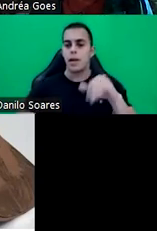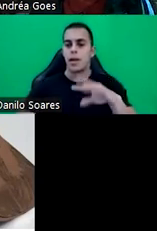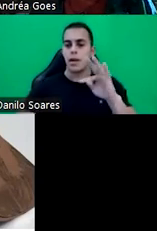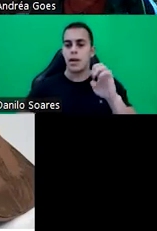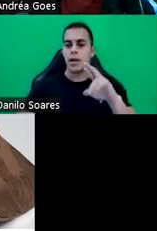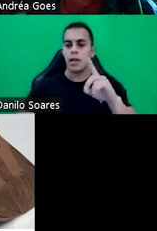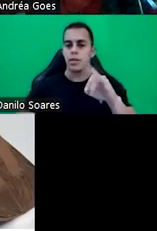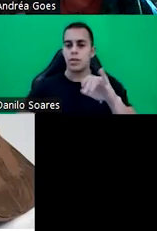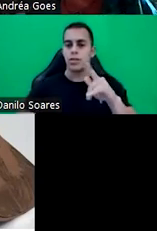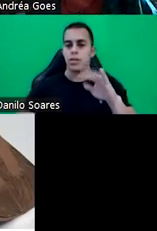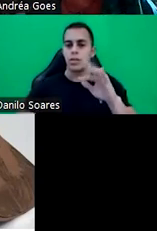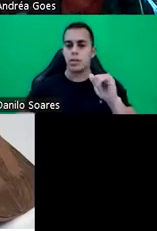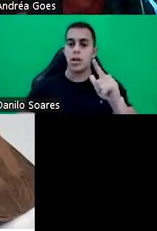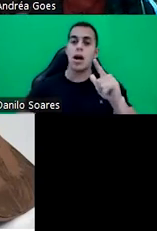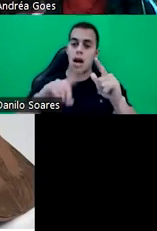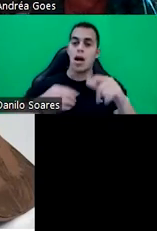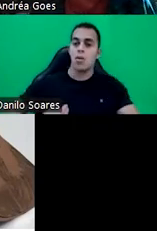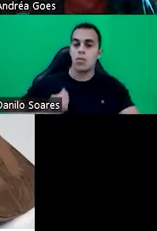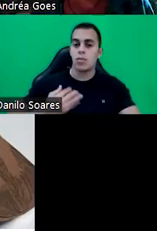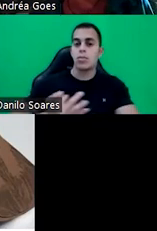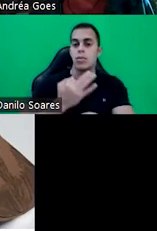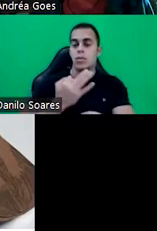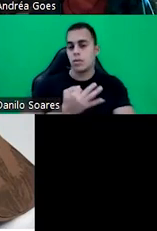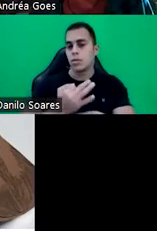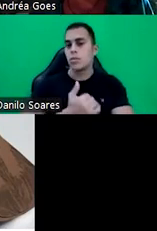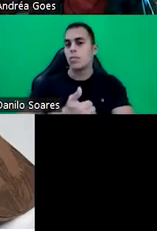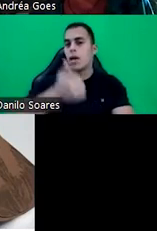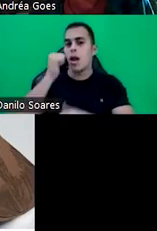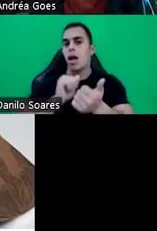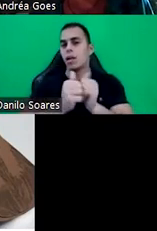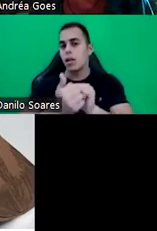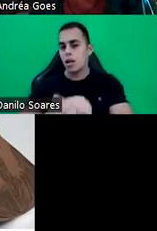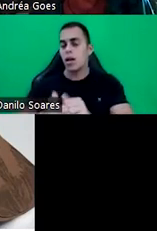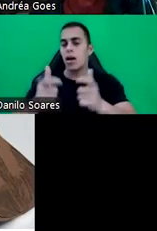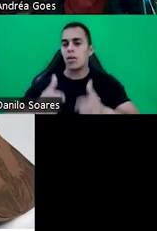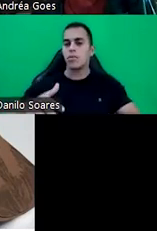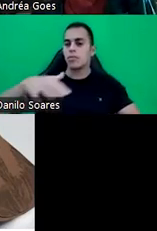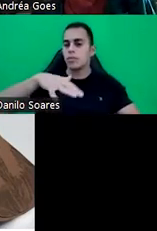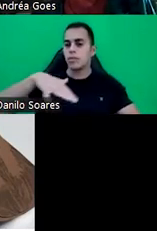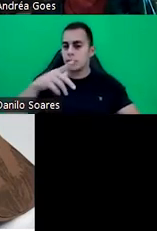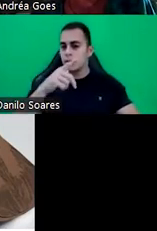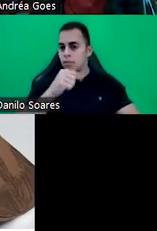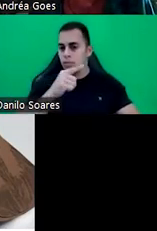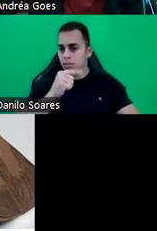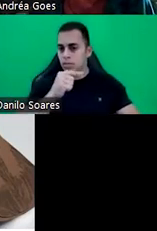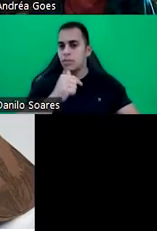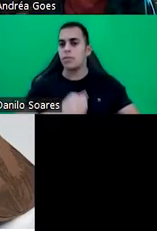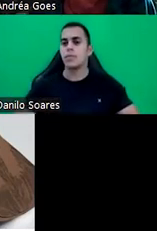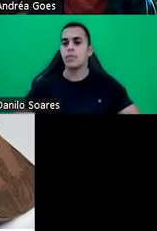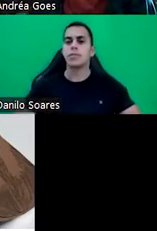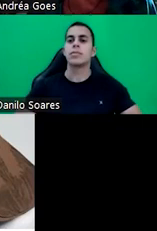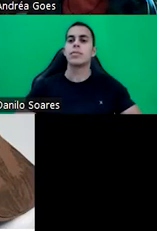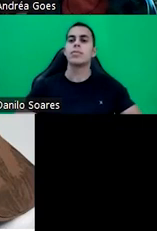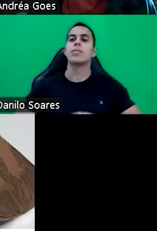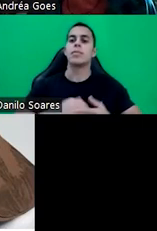ambiente a sobrevivência, ou uma melhor adaptabilidade ao ambiente aquático, ou ausência da membrana interdigital,